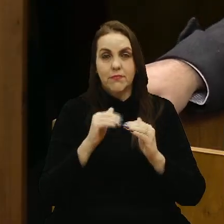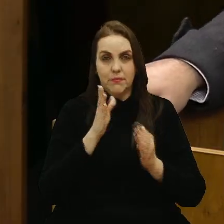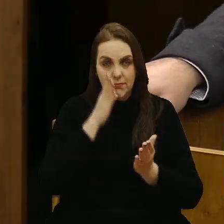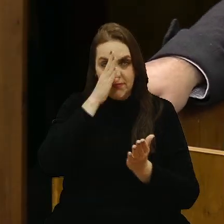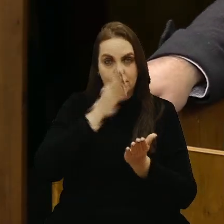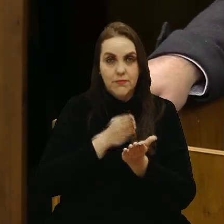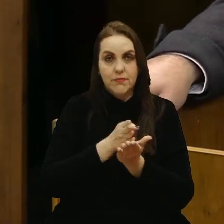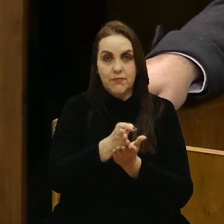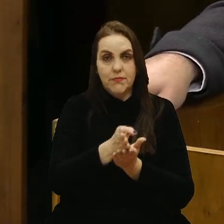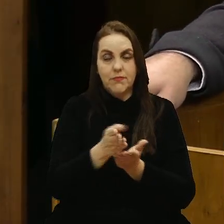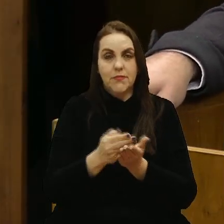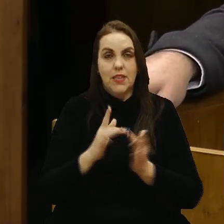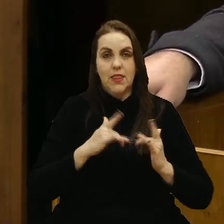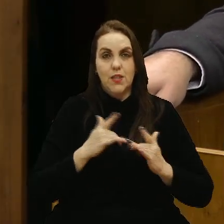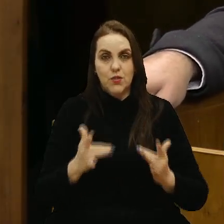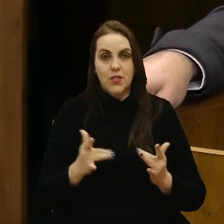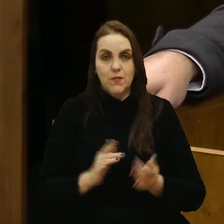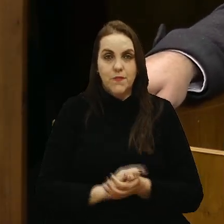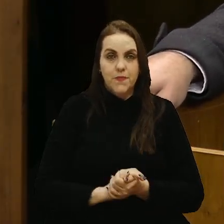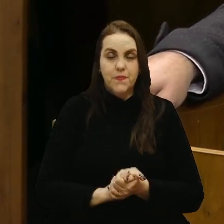lealdade, com dedicação. Então,